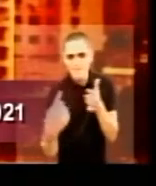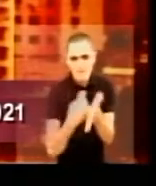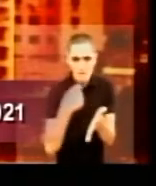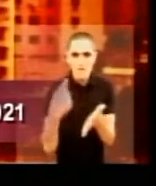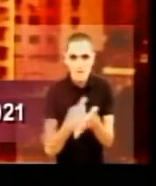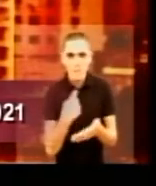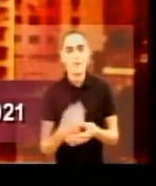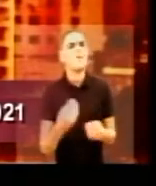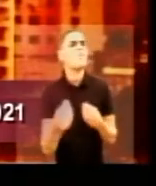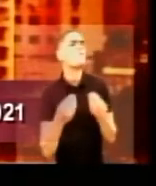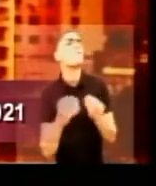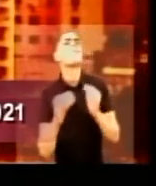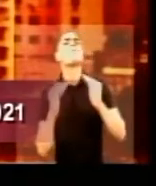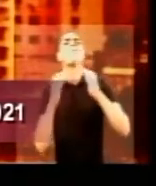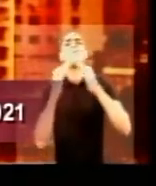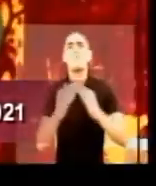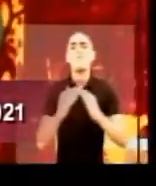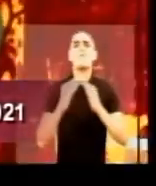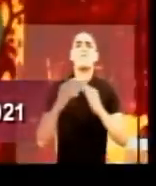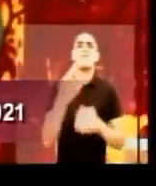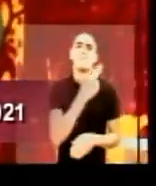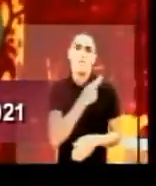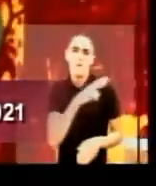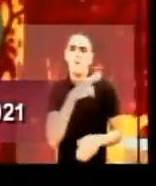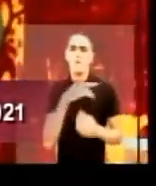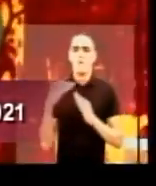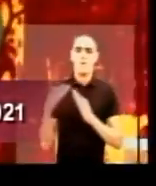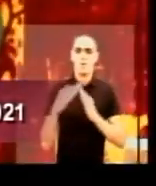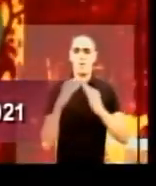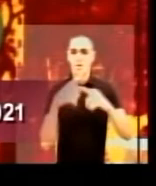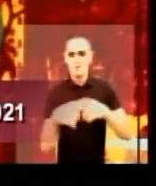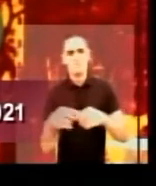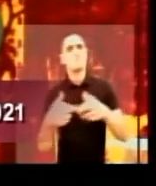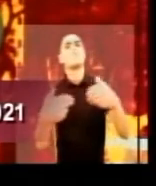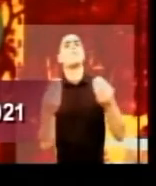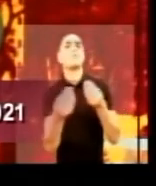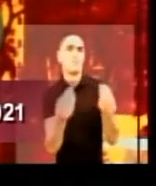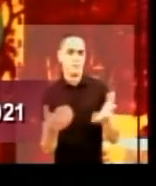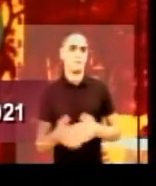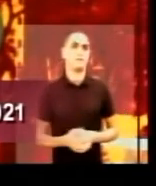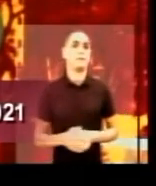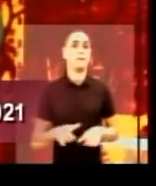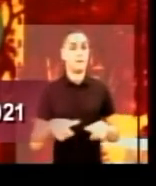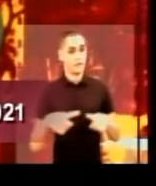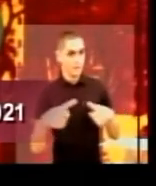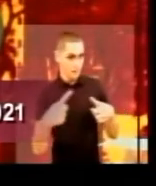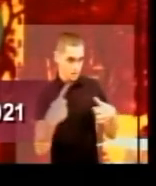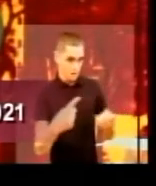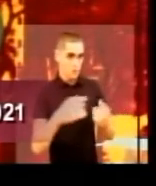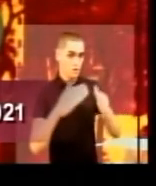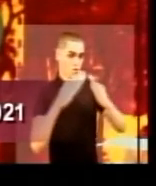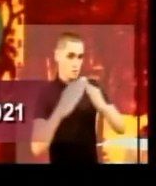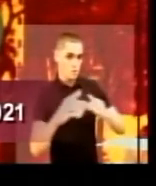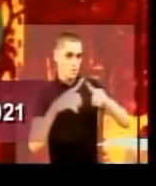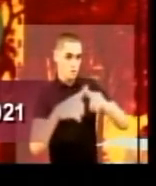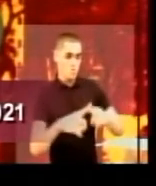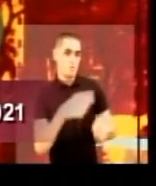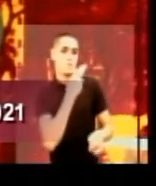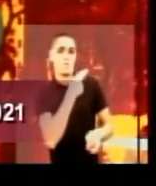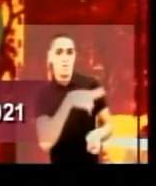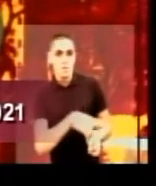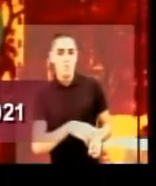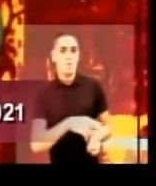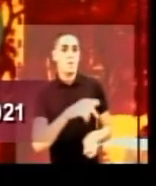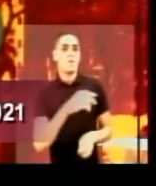os templos religiosos? Bom, os templos religiosos, eles são considerados pelo governo federal como